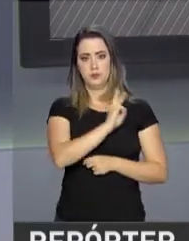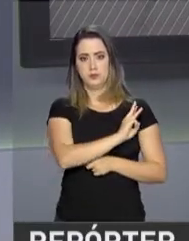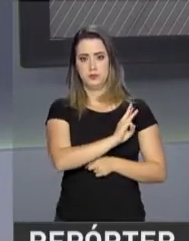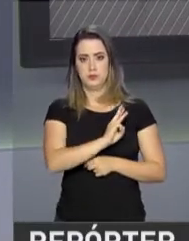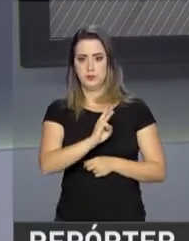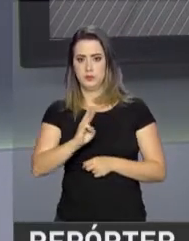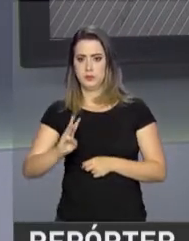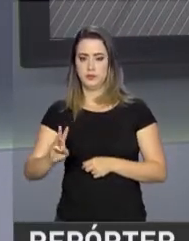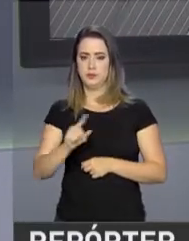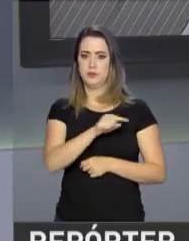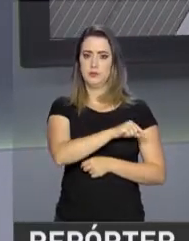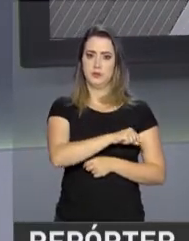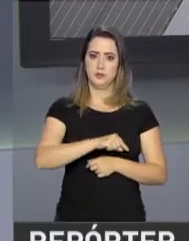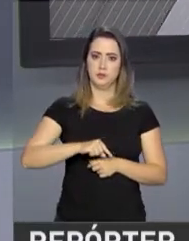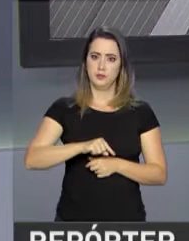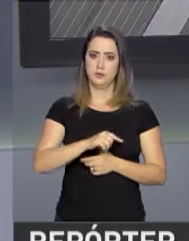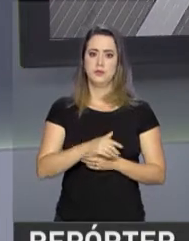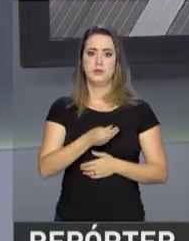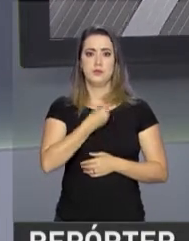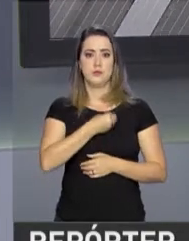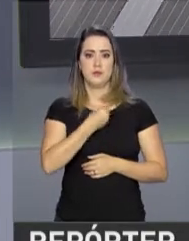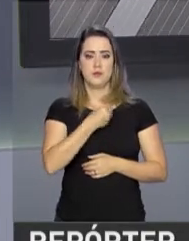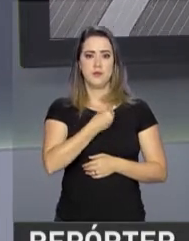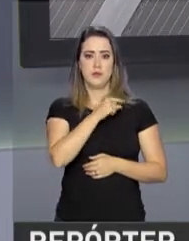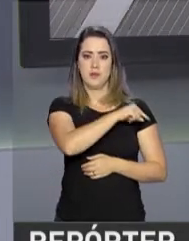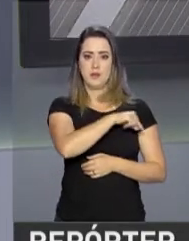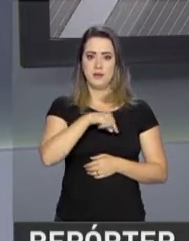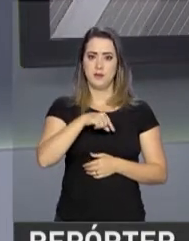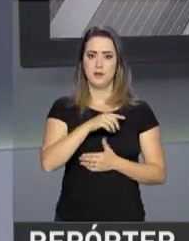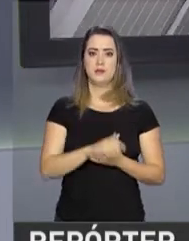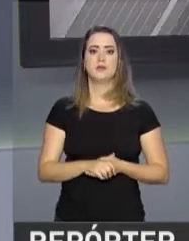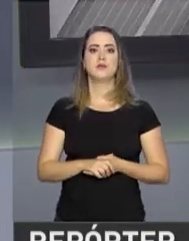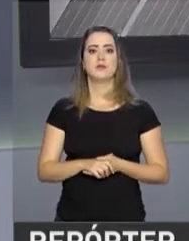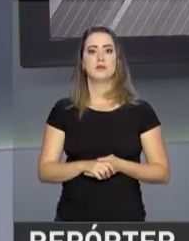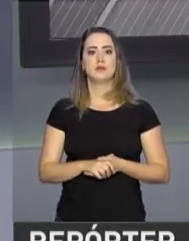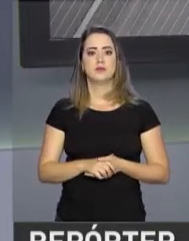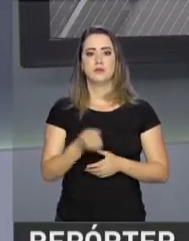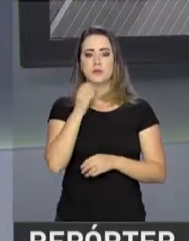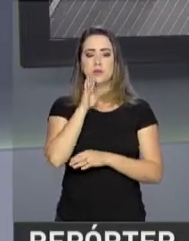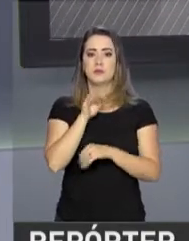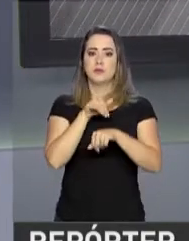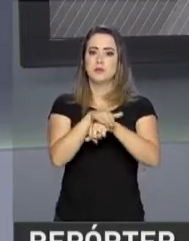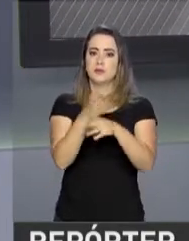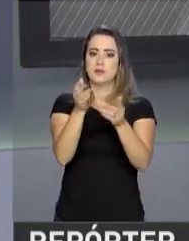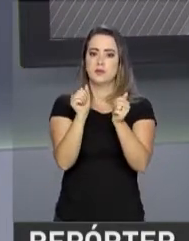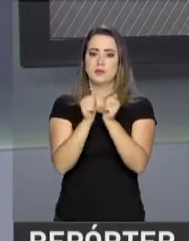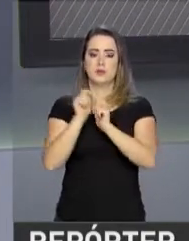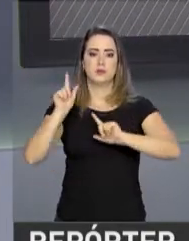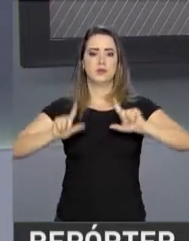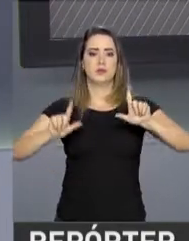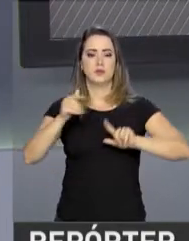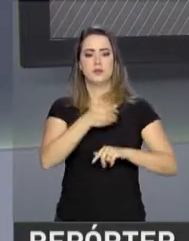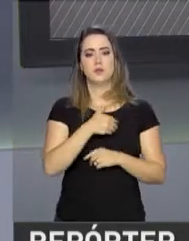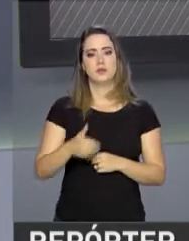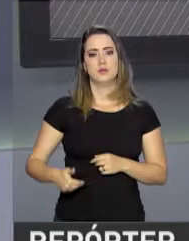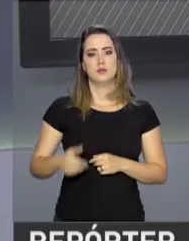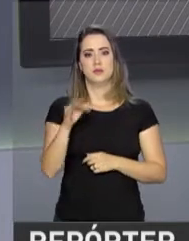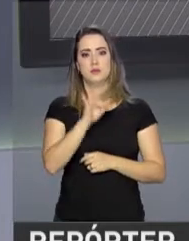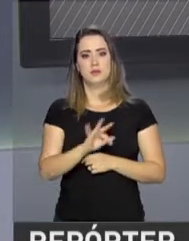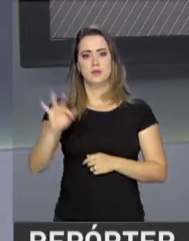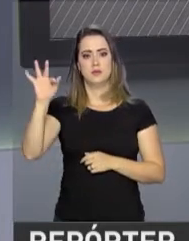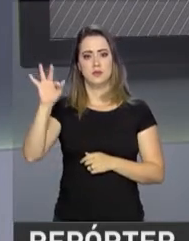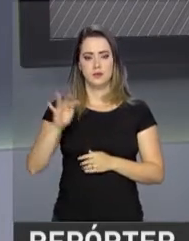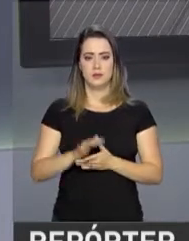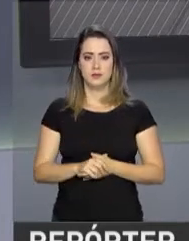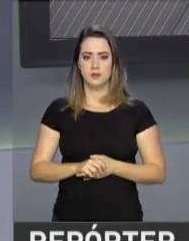nossa programação também pode ser vista ao vivo e na página da nbr na internet boa noite pra você continue com a gente aqui na nbr